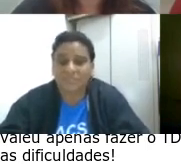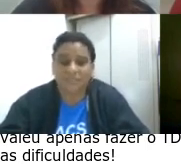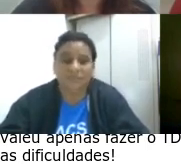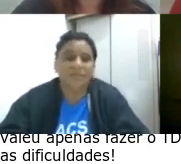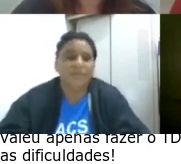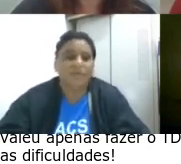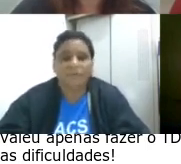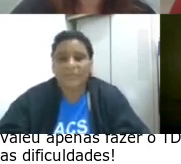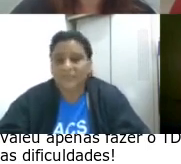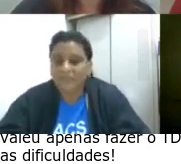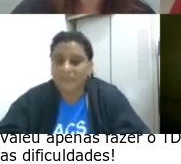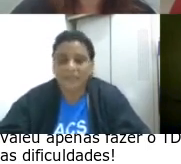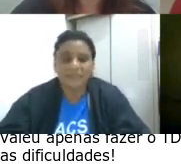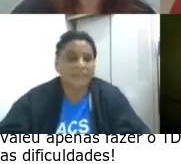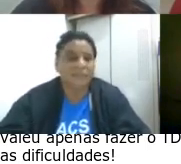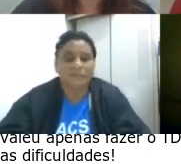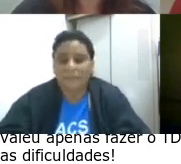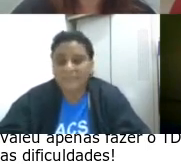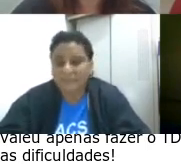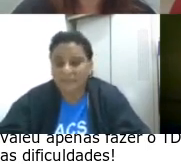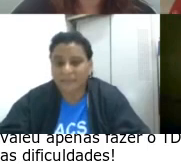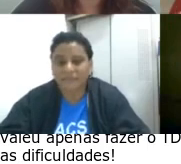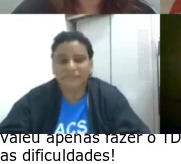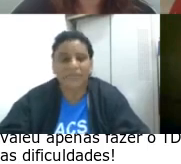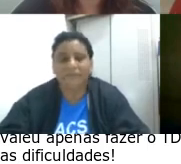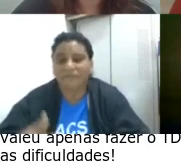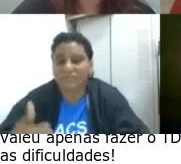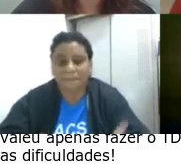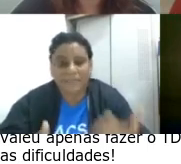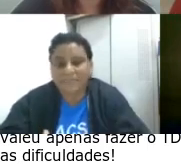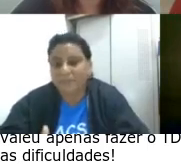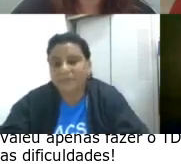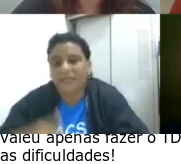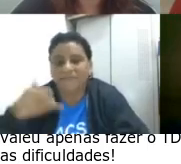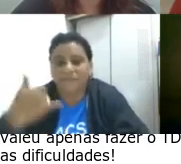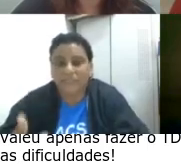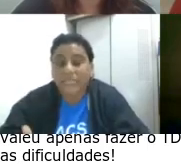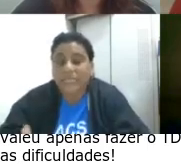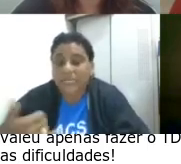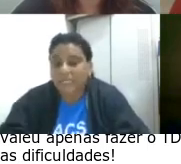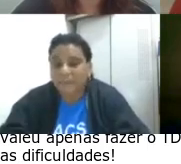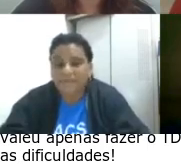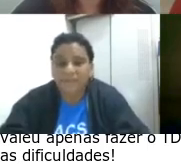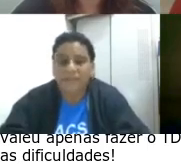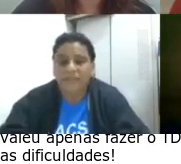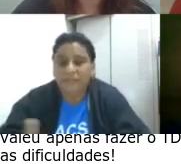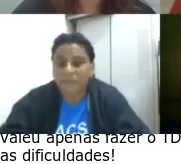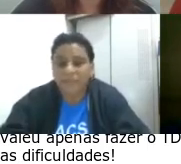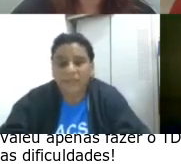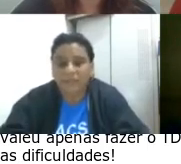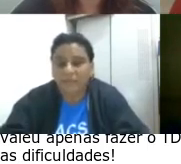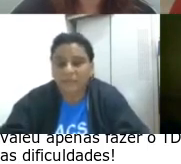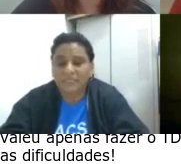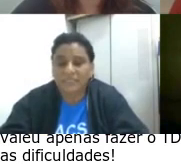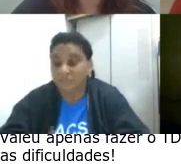tossindo com o paciente emagrecendo com o paciente tendo febre você passa a mão no telefone liga pra enfermeira e diz